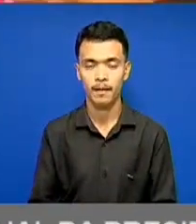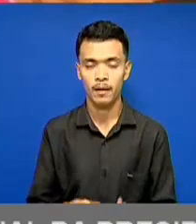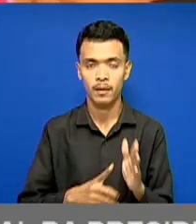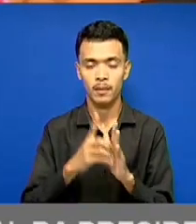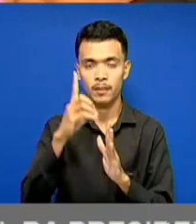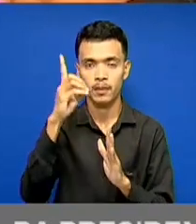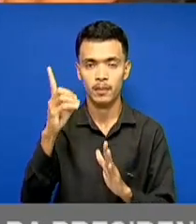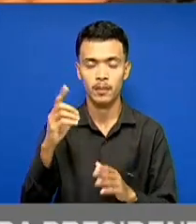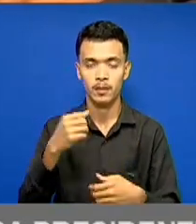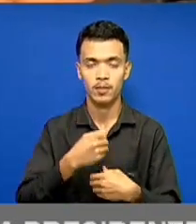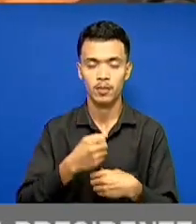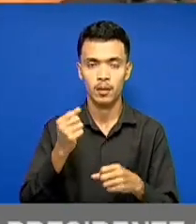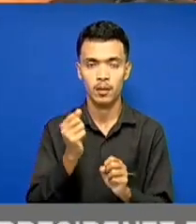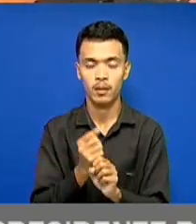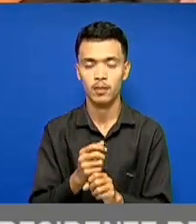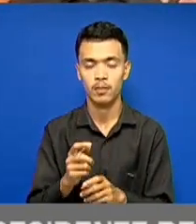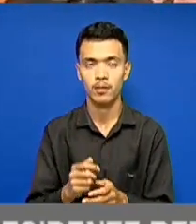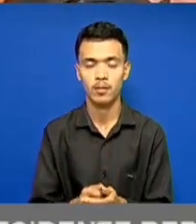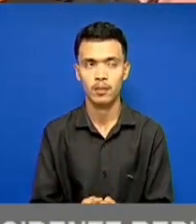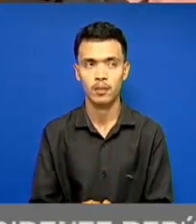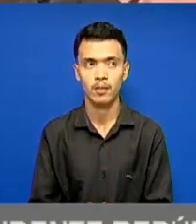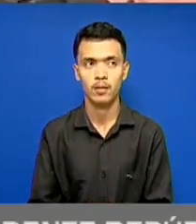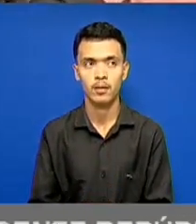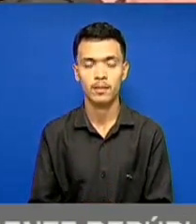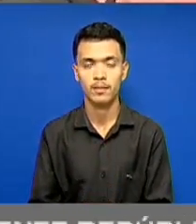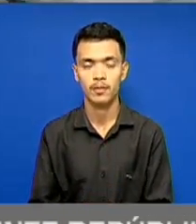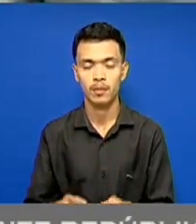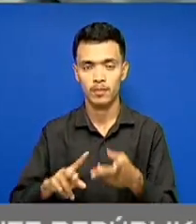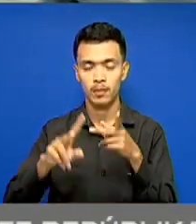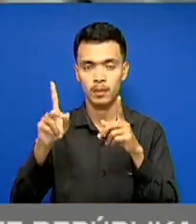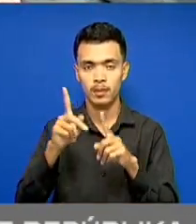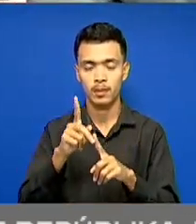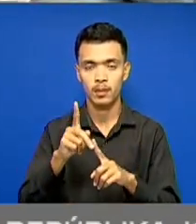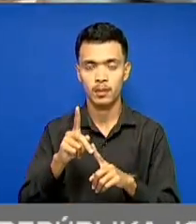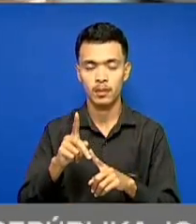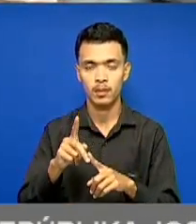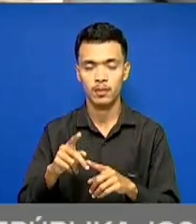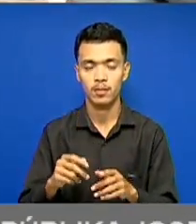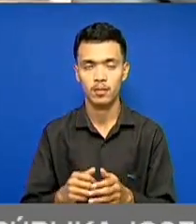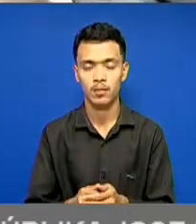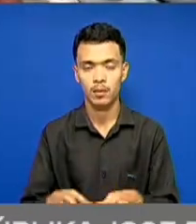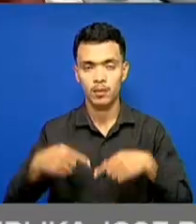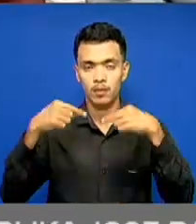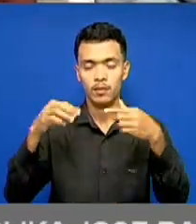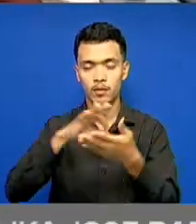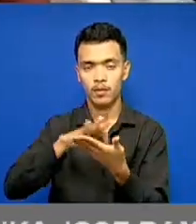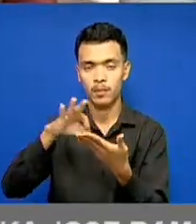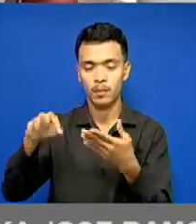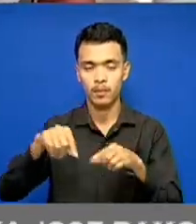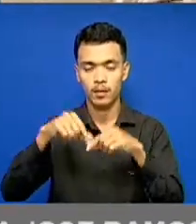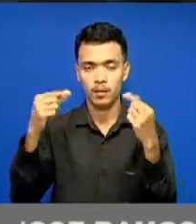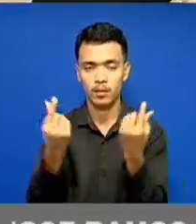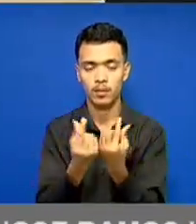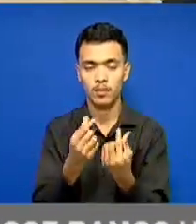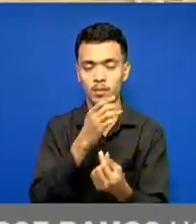Departamento Criação, Produção e Inovação Tecnologia pós-coileta o parceiro Agricultura e Inovação Community foi formação do Grupo